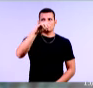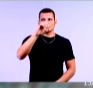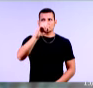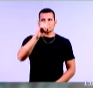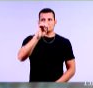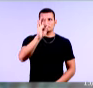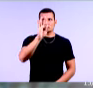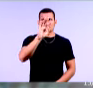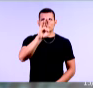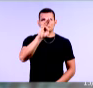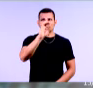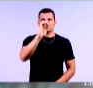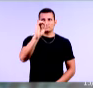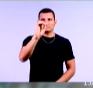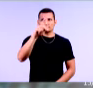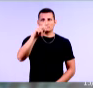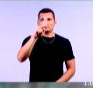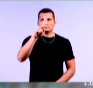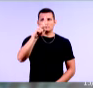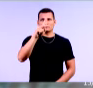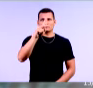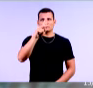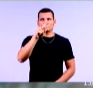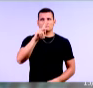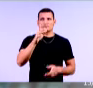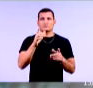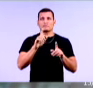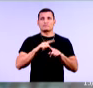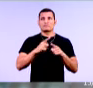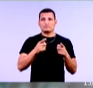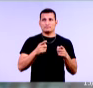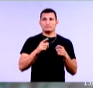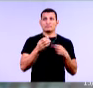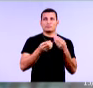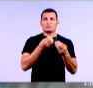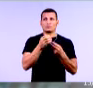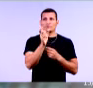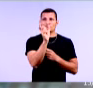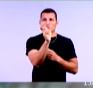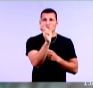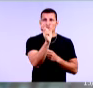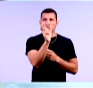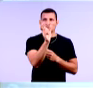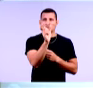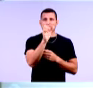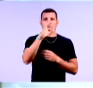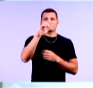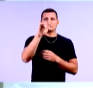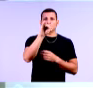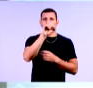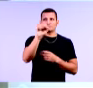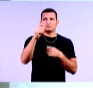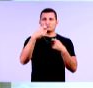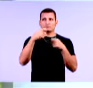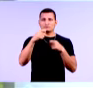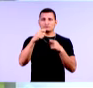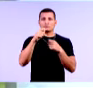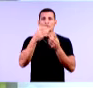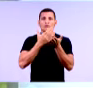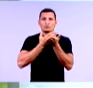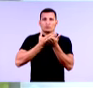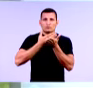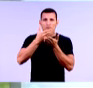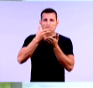notebook. Só que quando eu vou definir um notebook, gente, uma classe, desculpa, eu tenho que definir quando começa